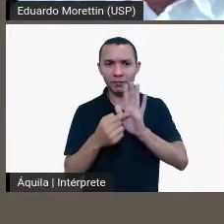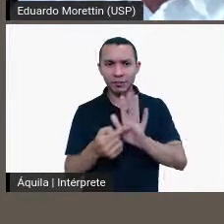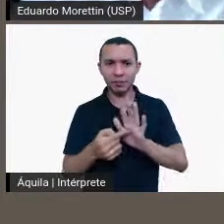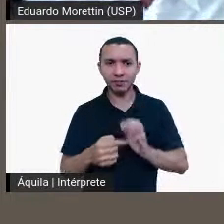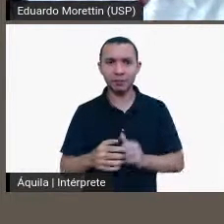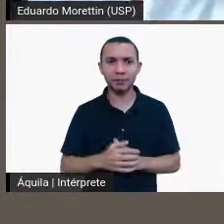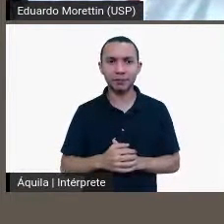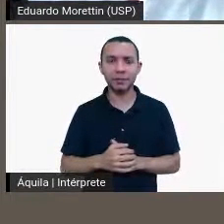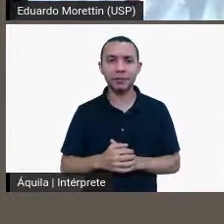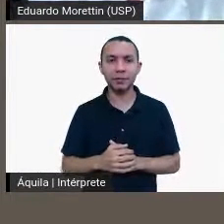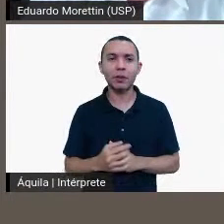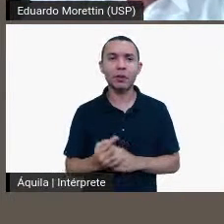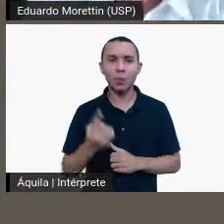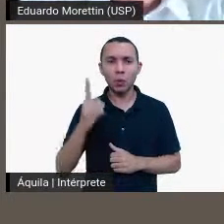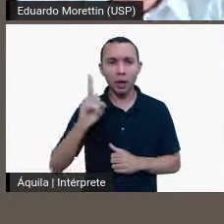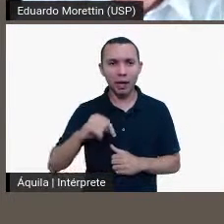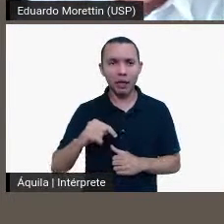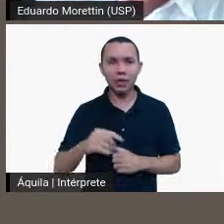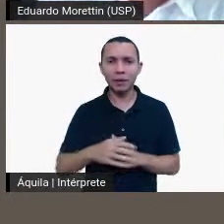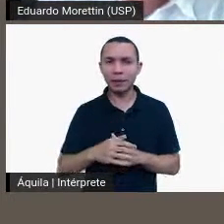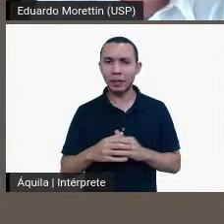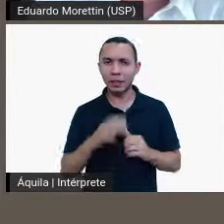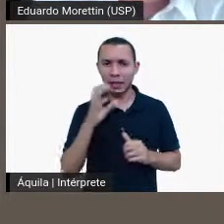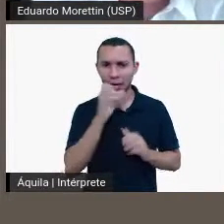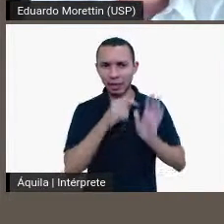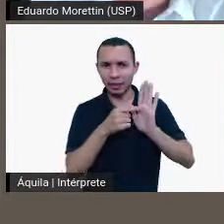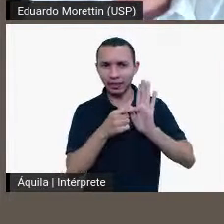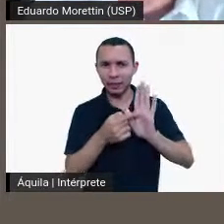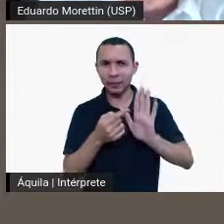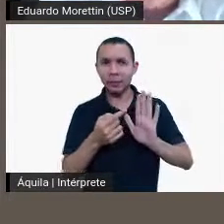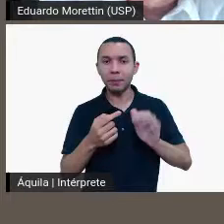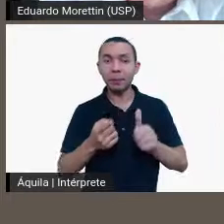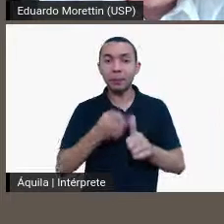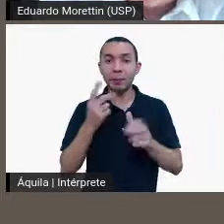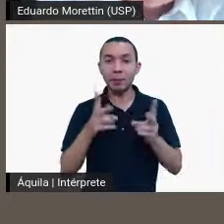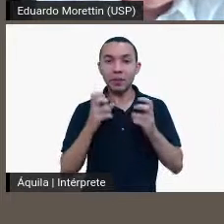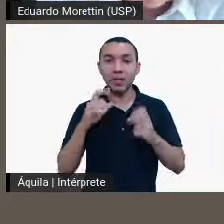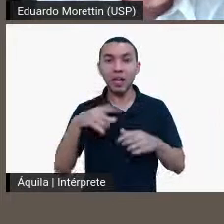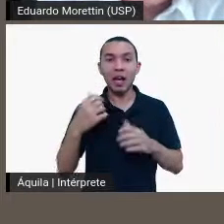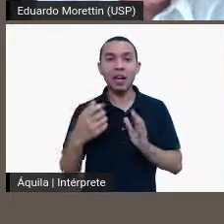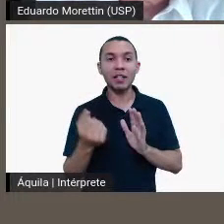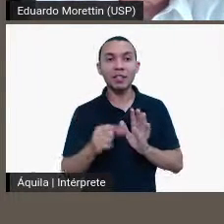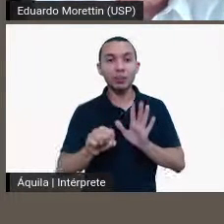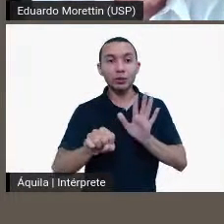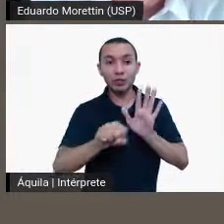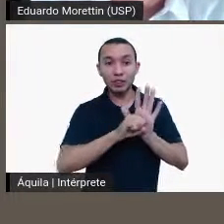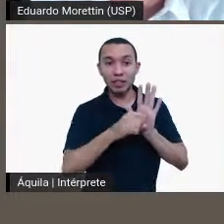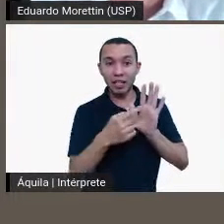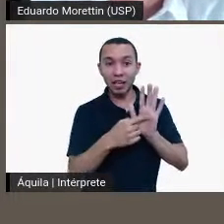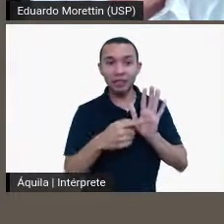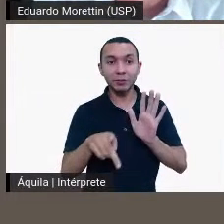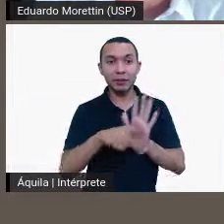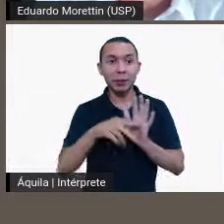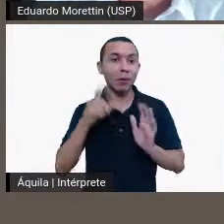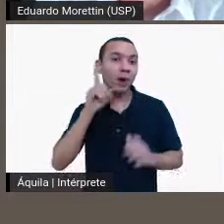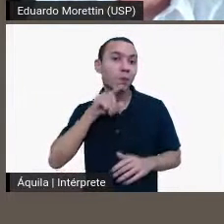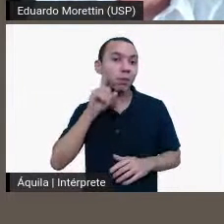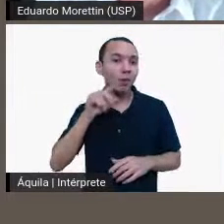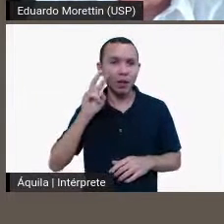Um deles, de imediato, é a presença do cinema americano. Não é? Vocês veem na imagem